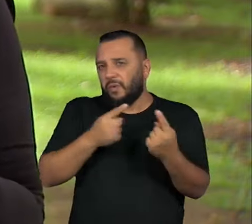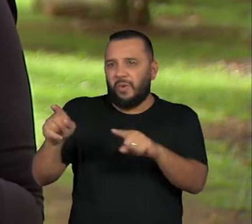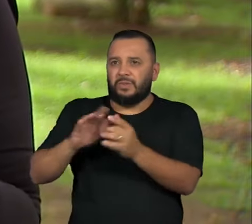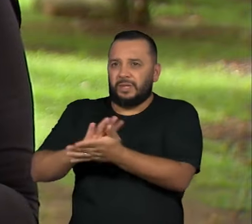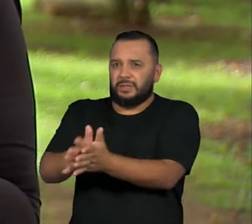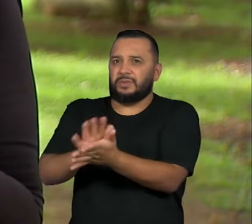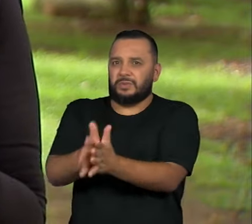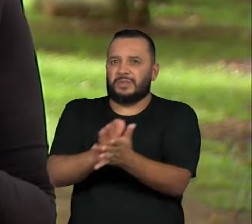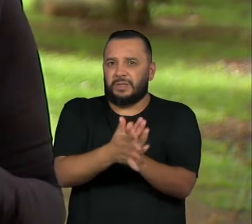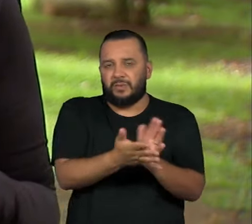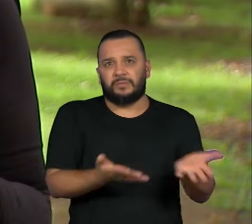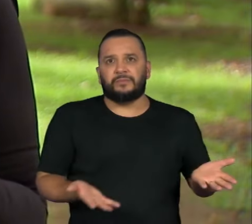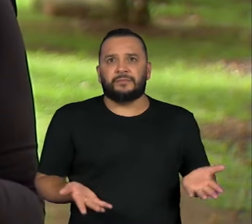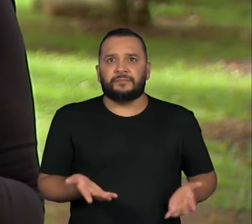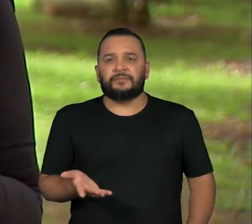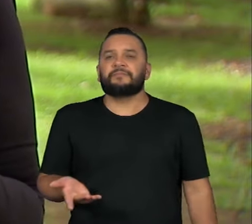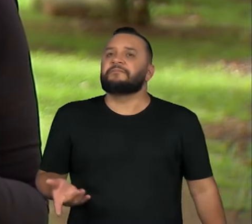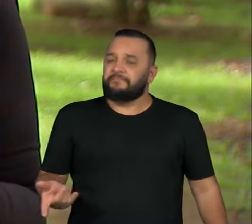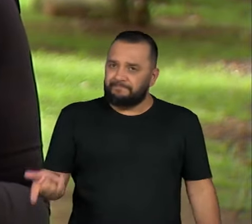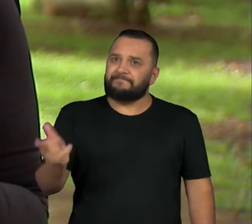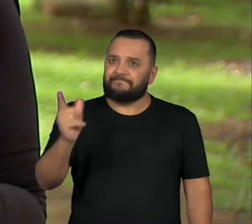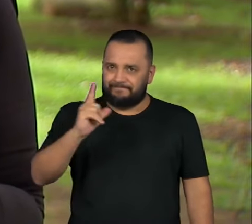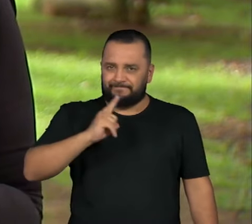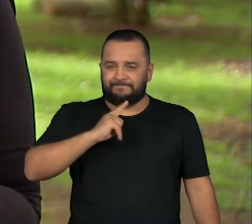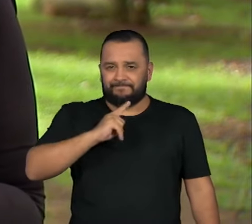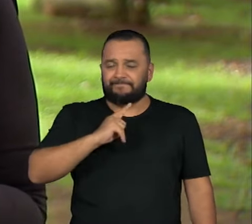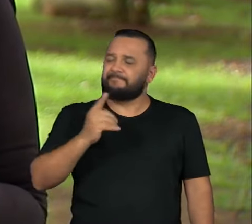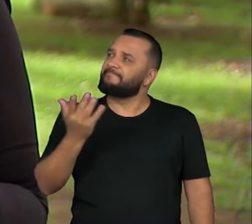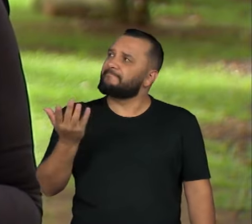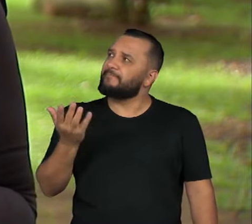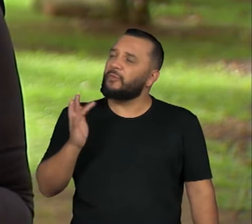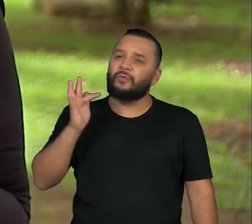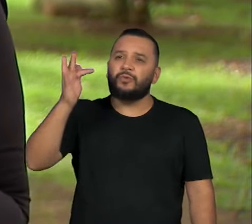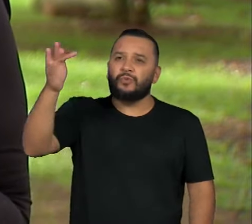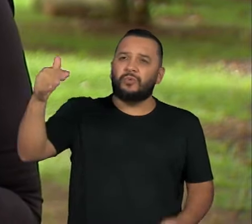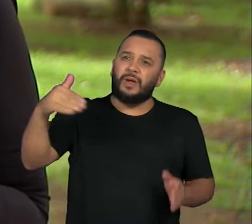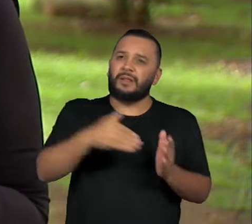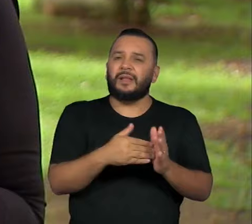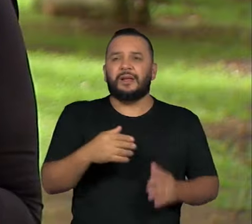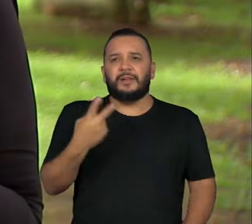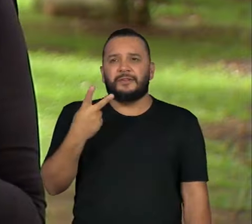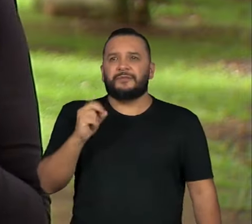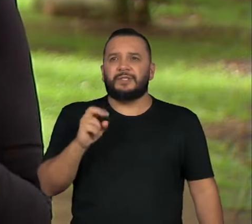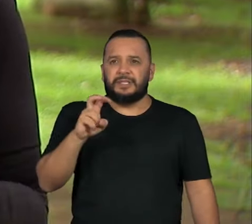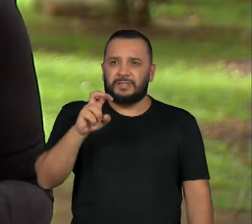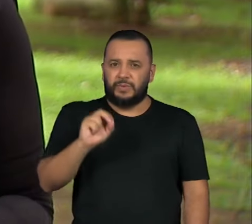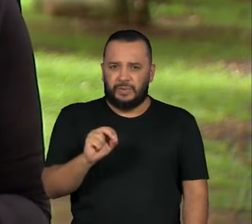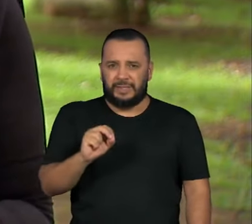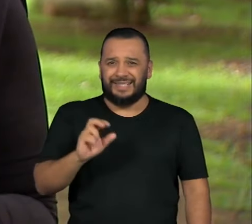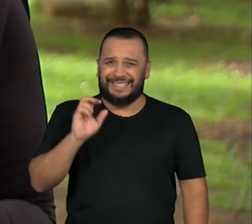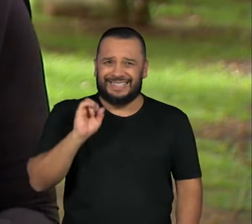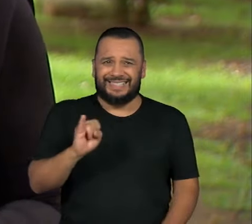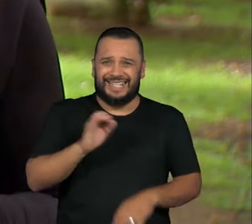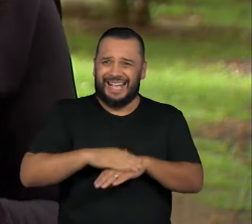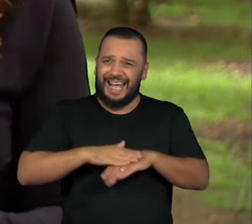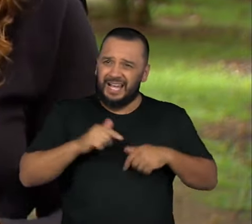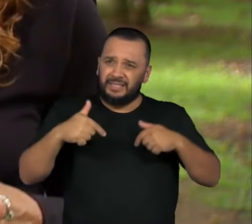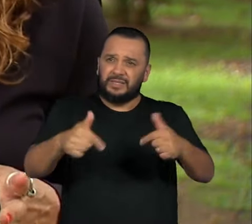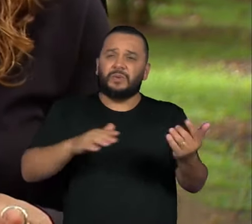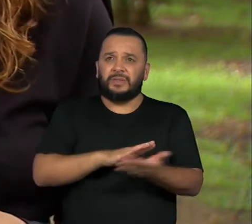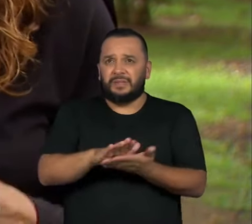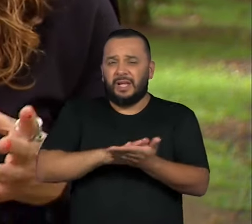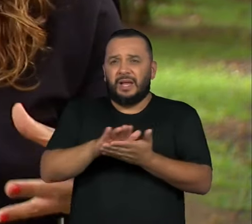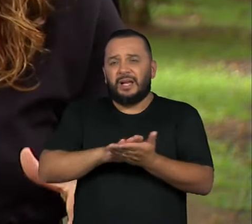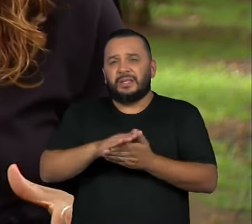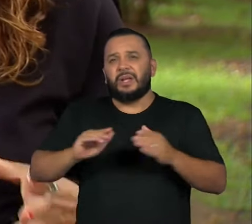gente joga isso para um cenário futuro, né, até 2050, se nada for feito em termos de redução